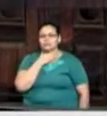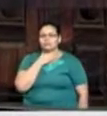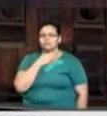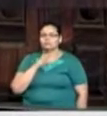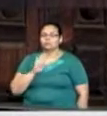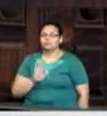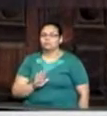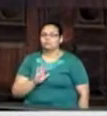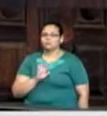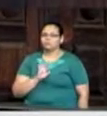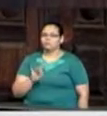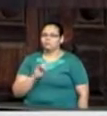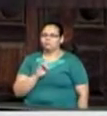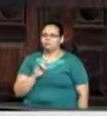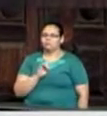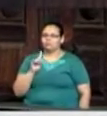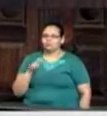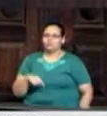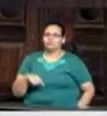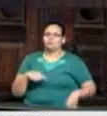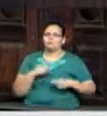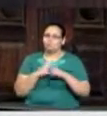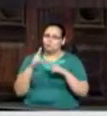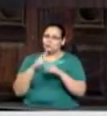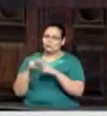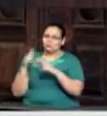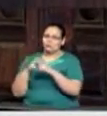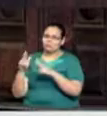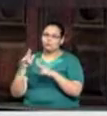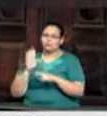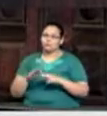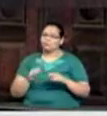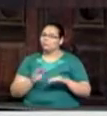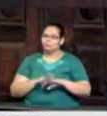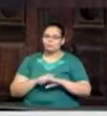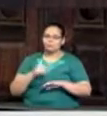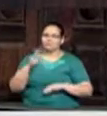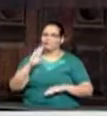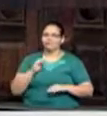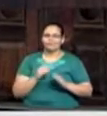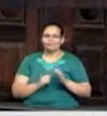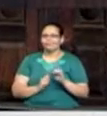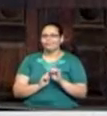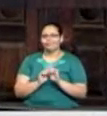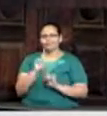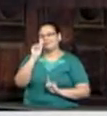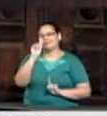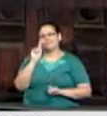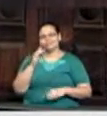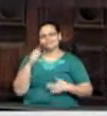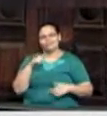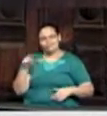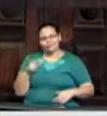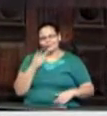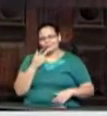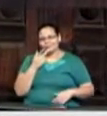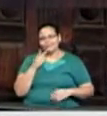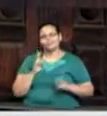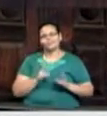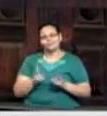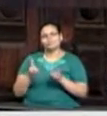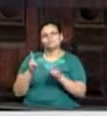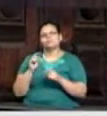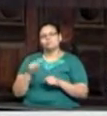suplantou por maquiagens contábeis, mas efetivamente já ultrapassou. Já falamos tantas vezes aqui